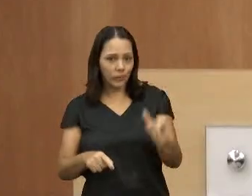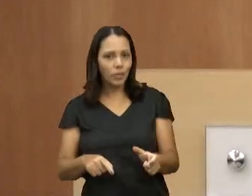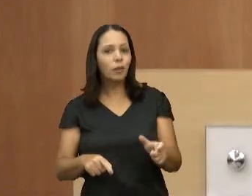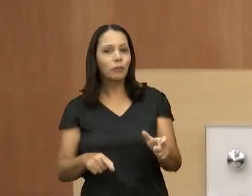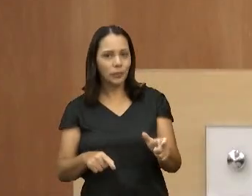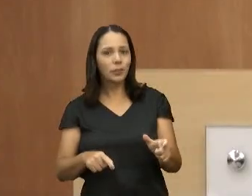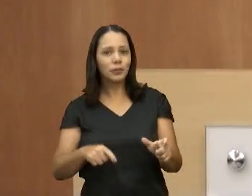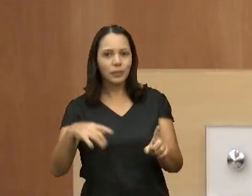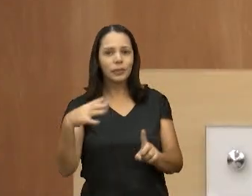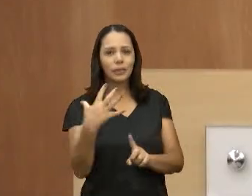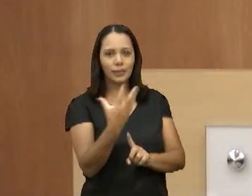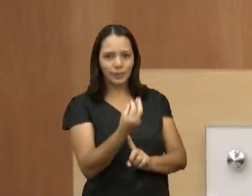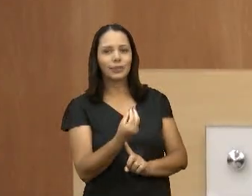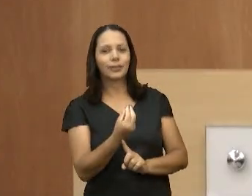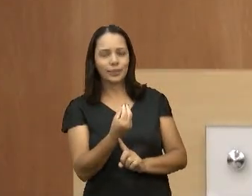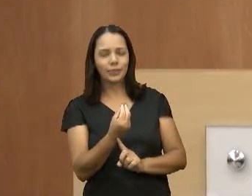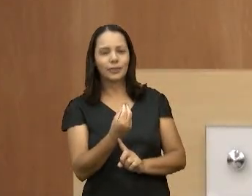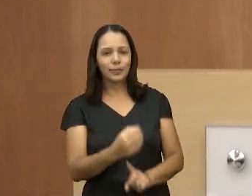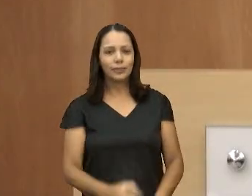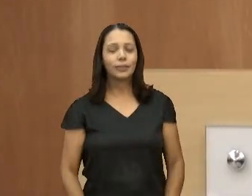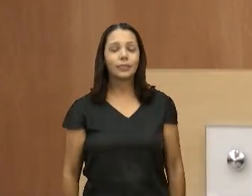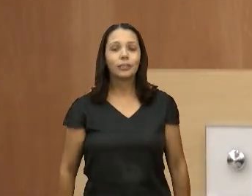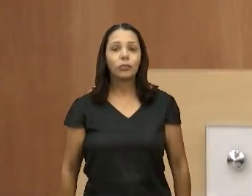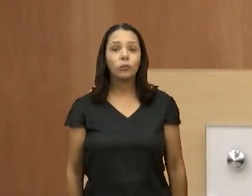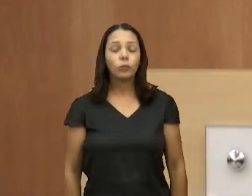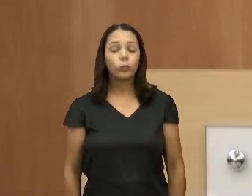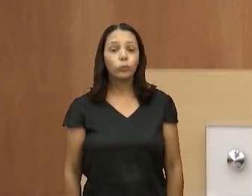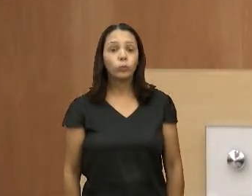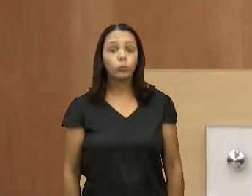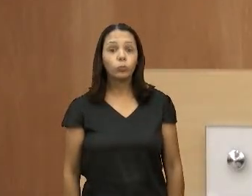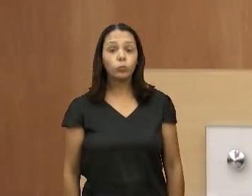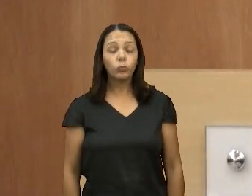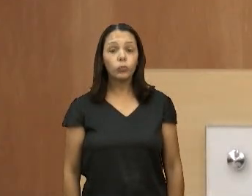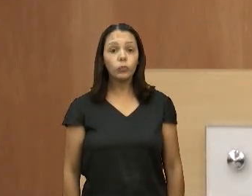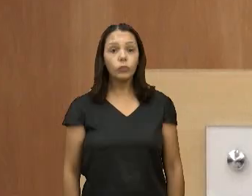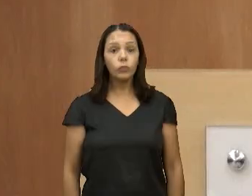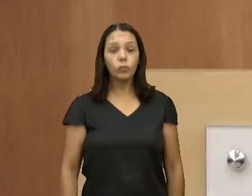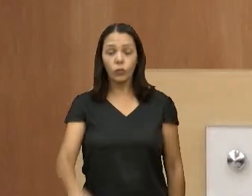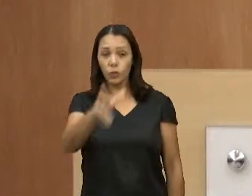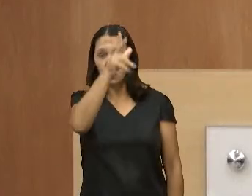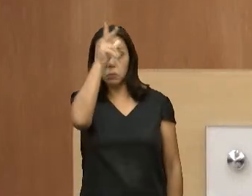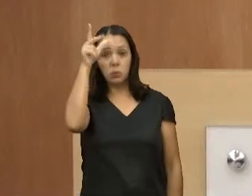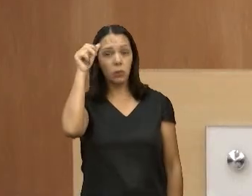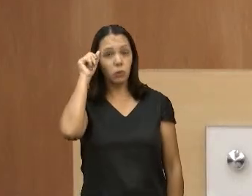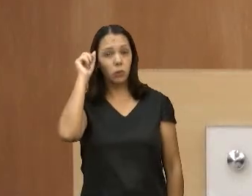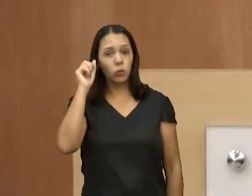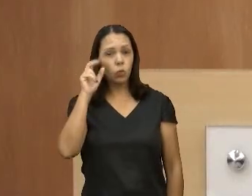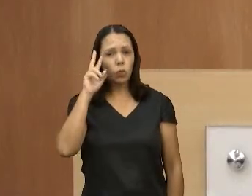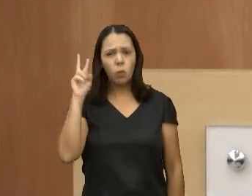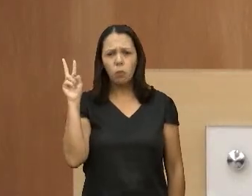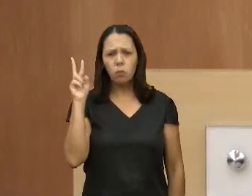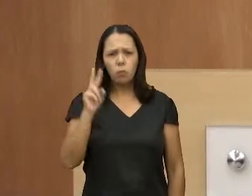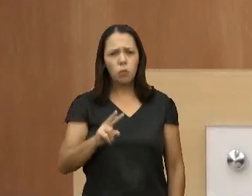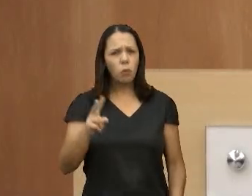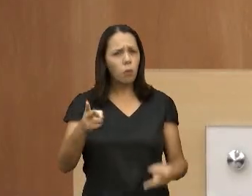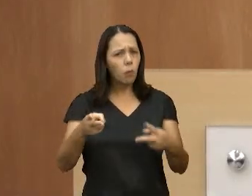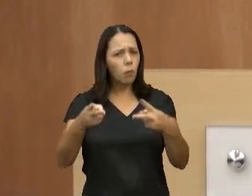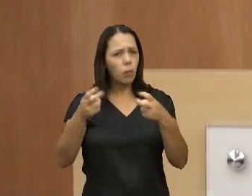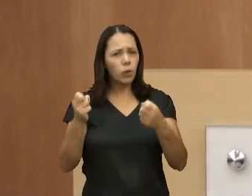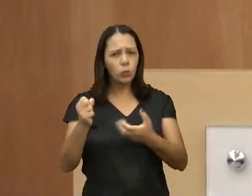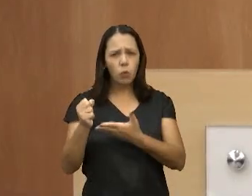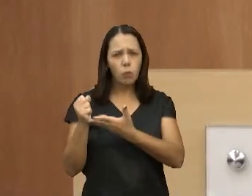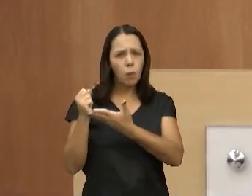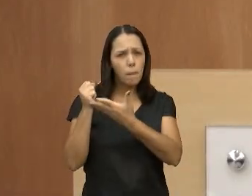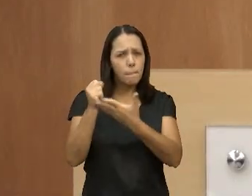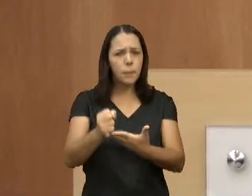acontecer, que somos nós, os artistas. Que o olhar do poder público siga atento, reconhecendo a importância de